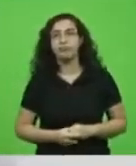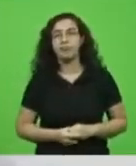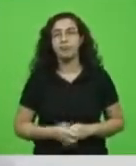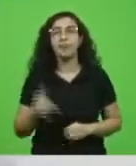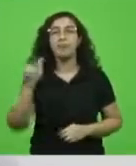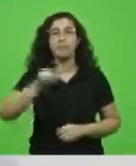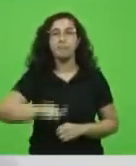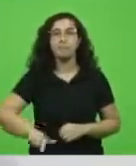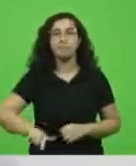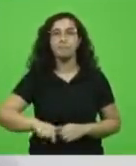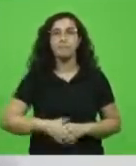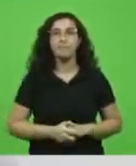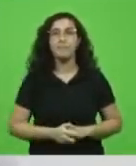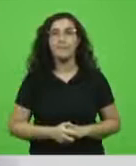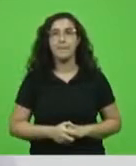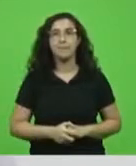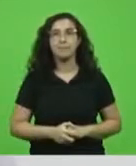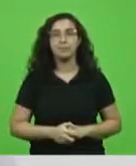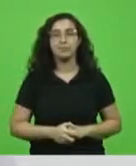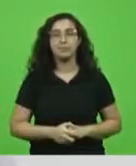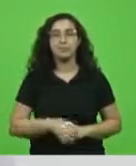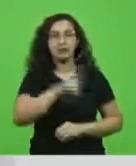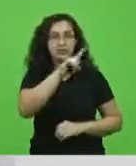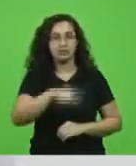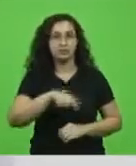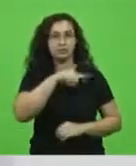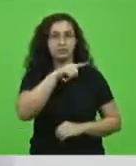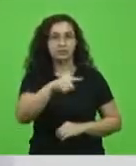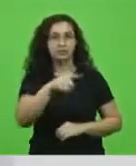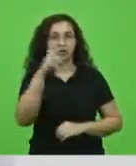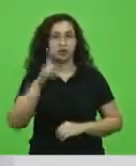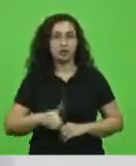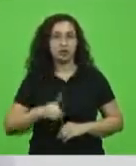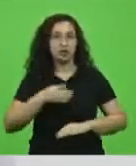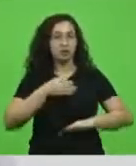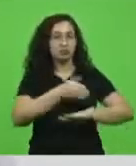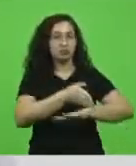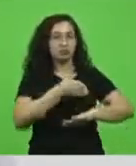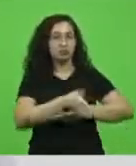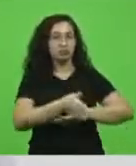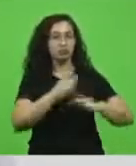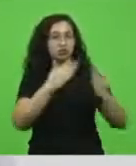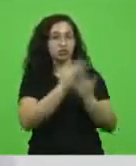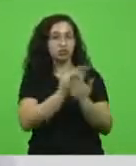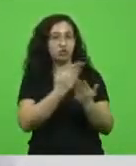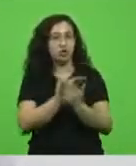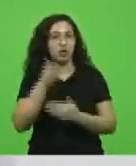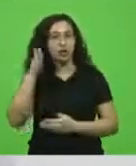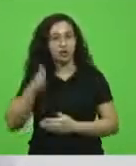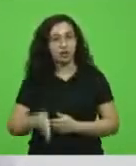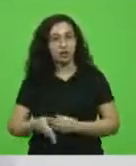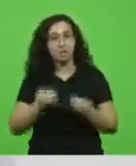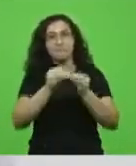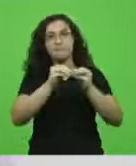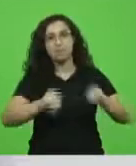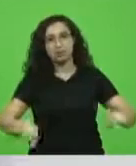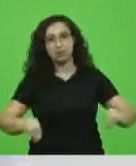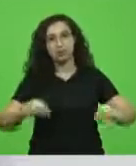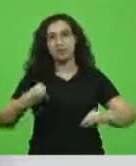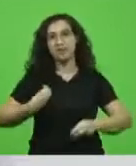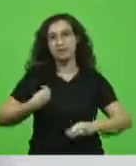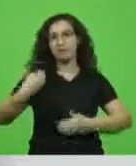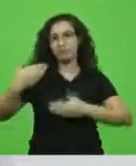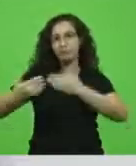Afirmamos ainda que a vedação do direito de frequentar a escola regular trará prejuízos ao longo da